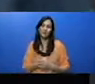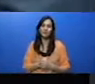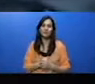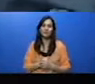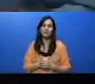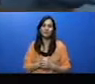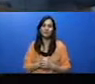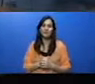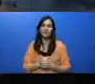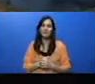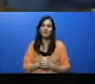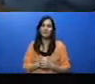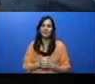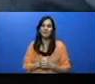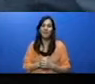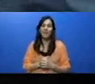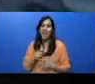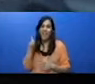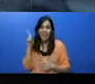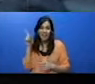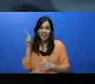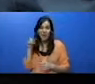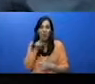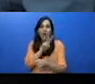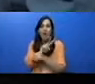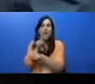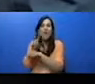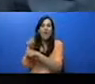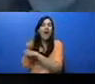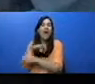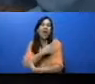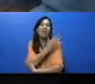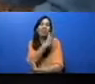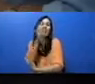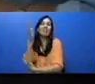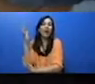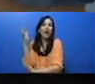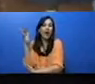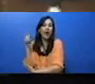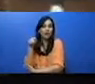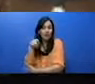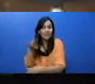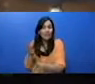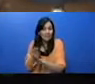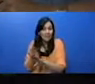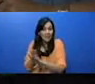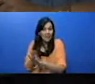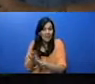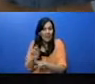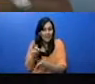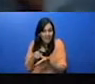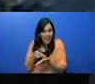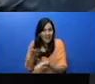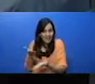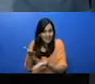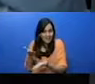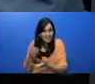Não. Eles falam que ele é o guardião da natureza. Você também é um guardião da natureza, né? Tenho certeza que você